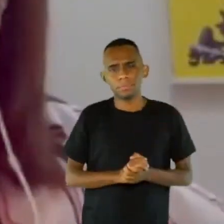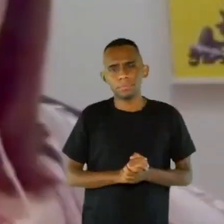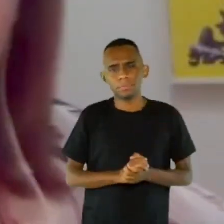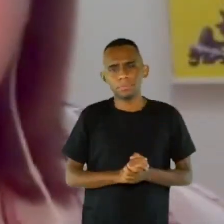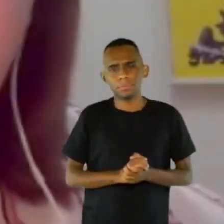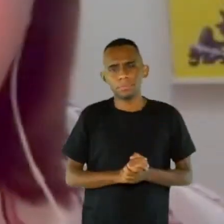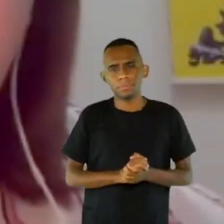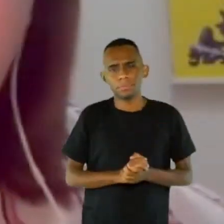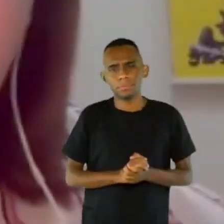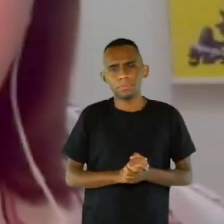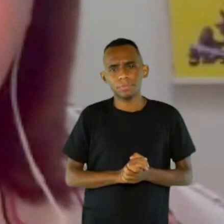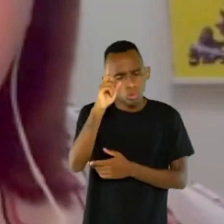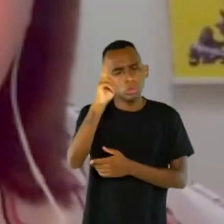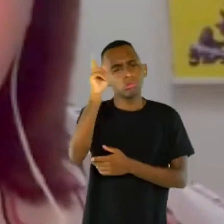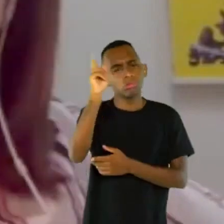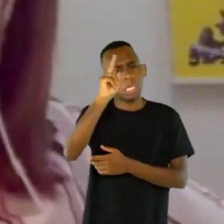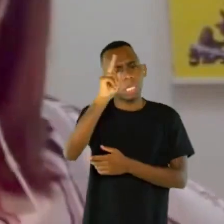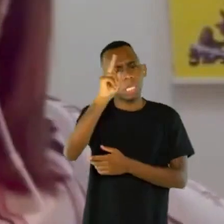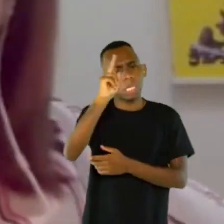né?